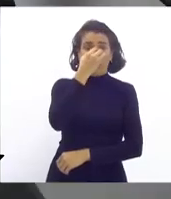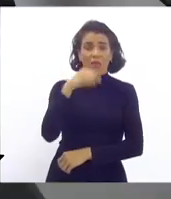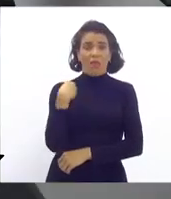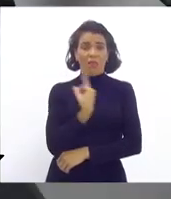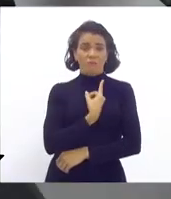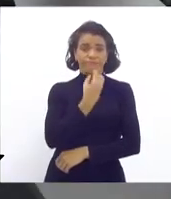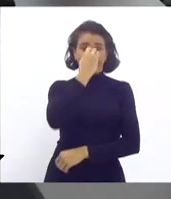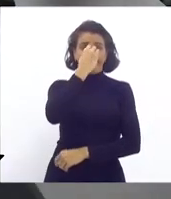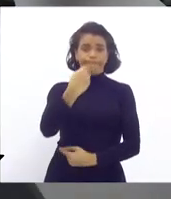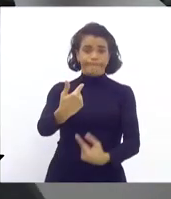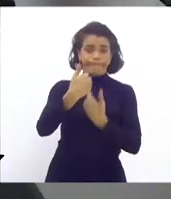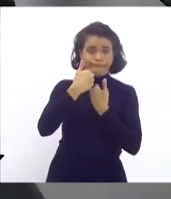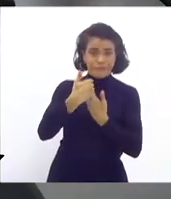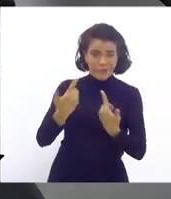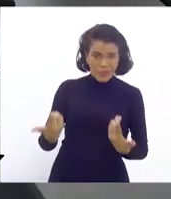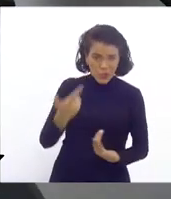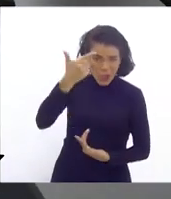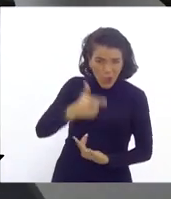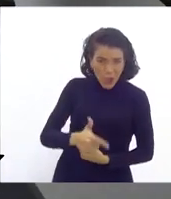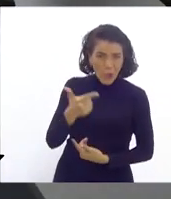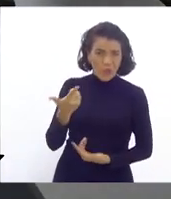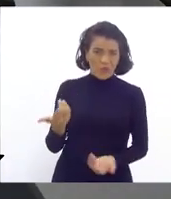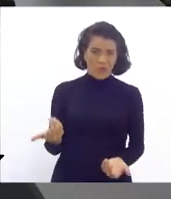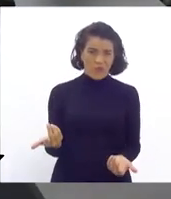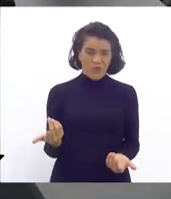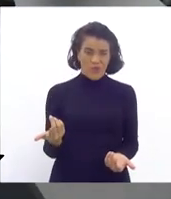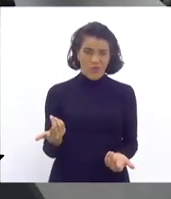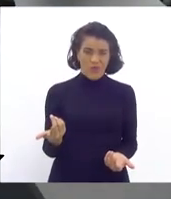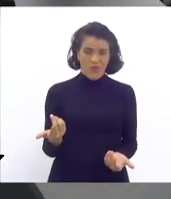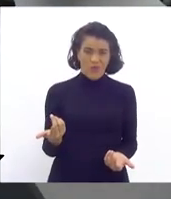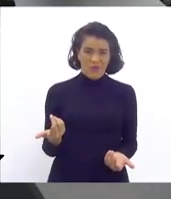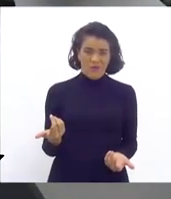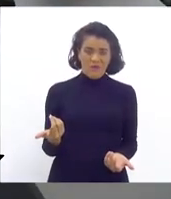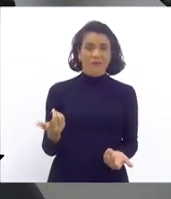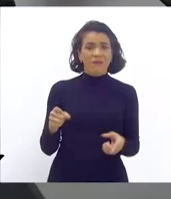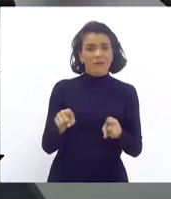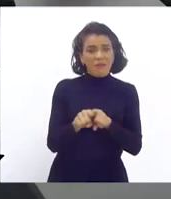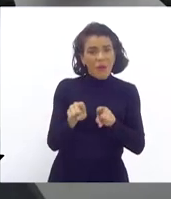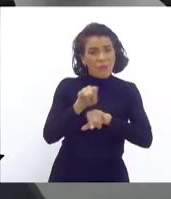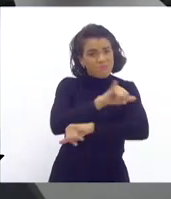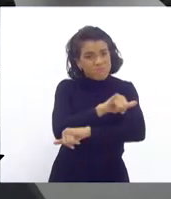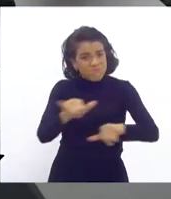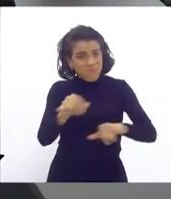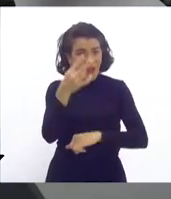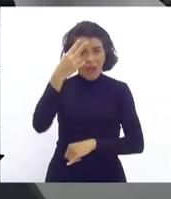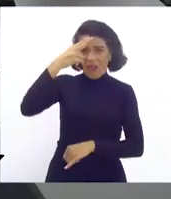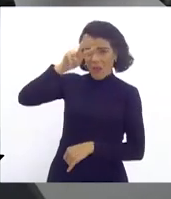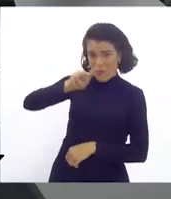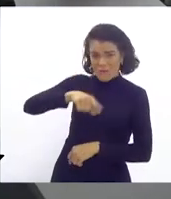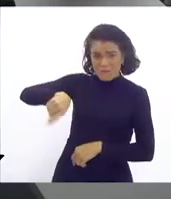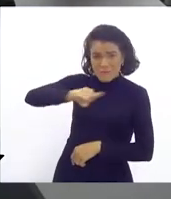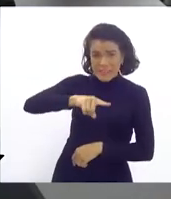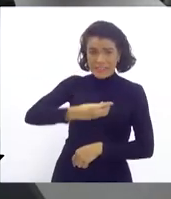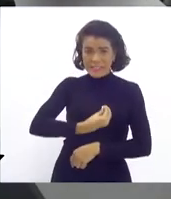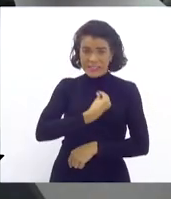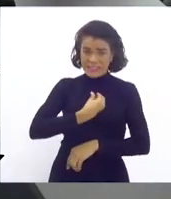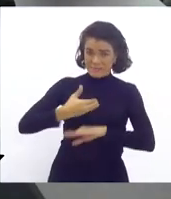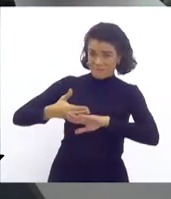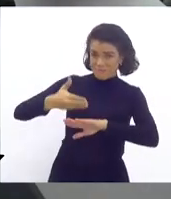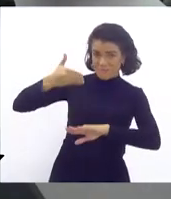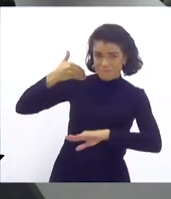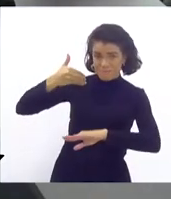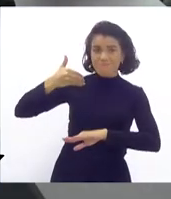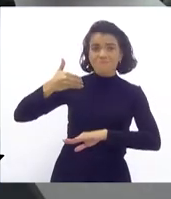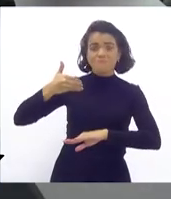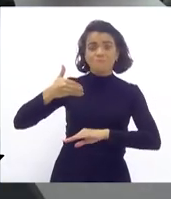fez de palhaços mais uma vez acho que convém lembrar aqui para aqueles que que participaram de